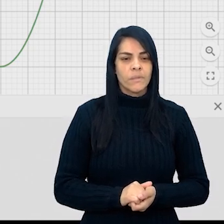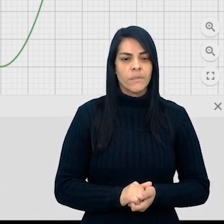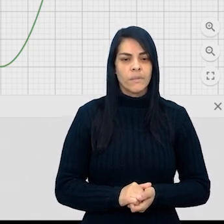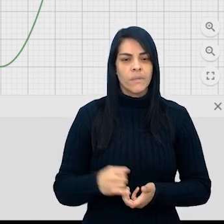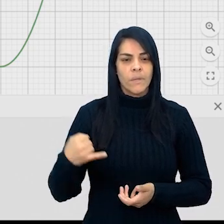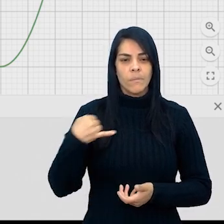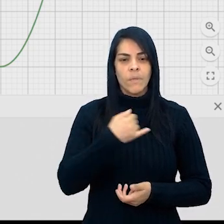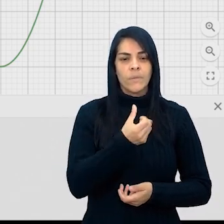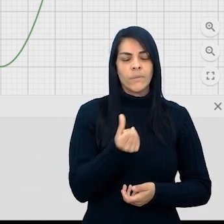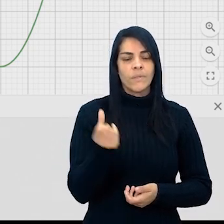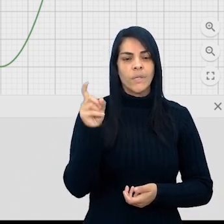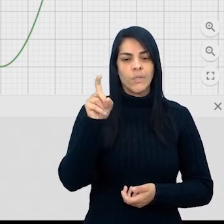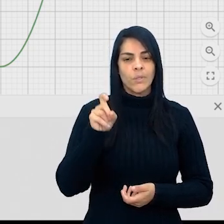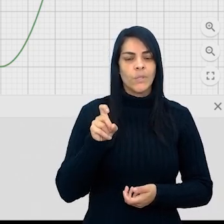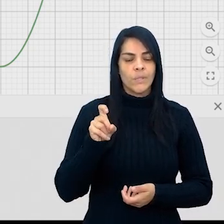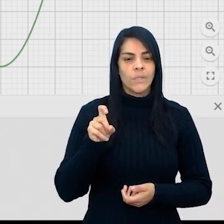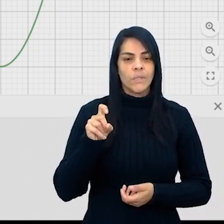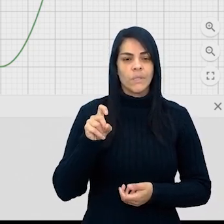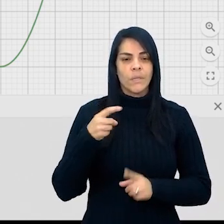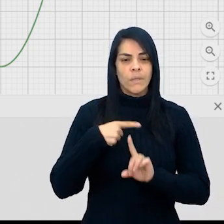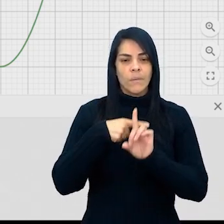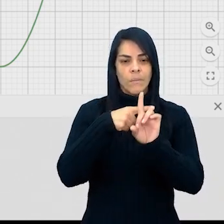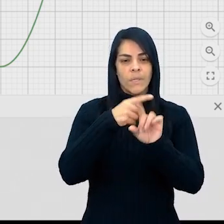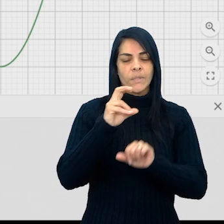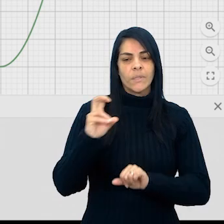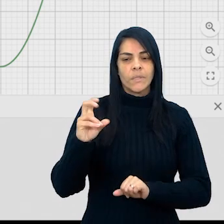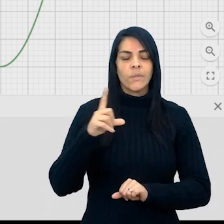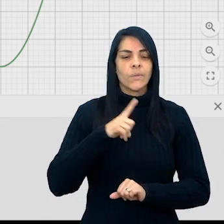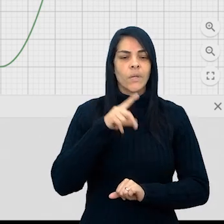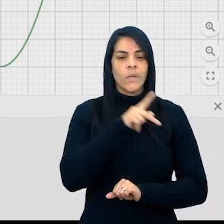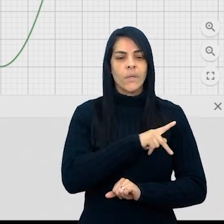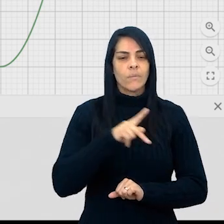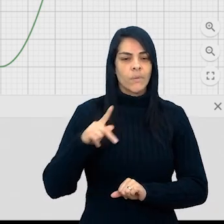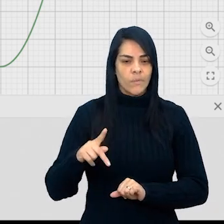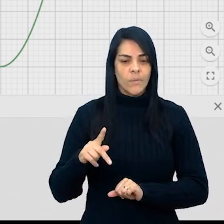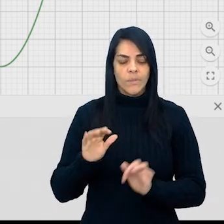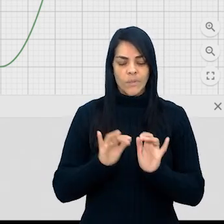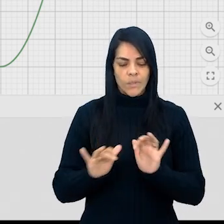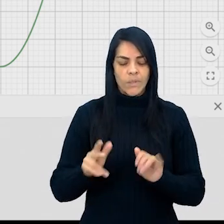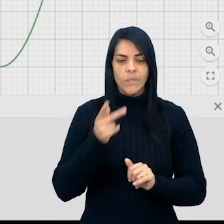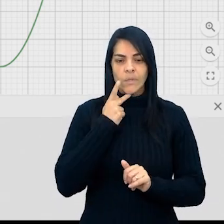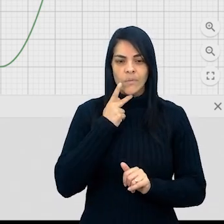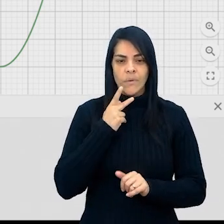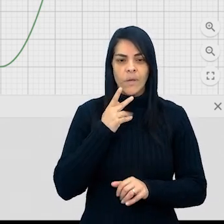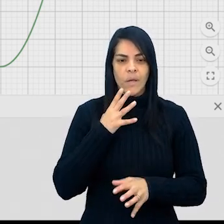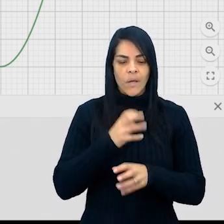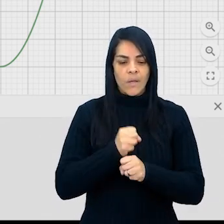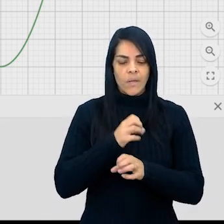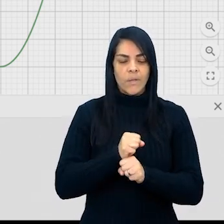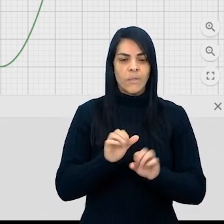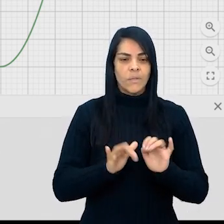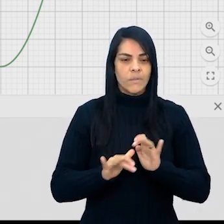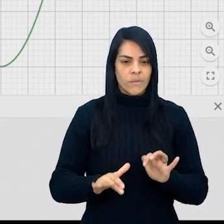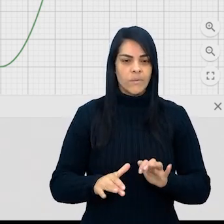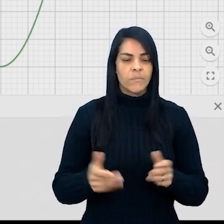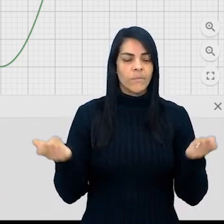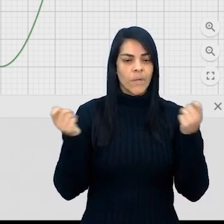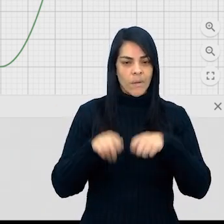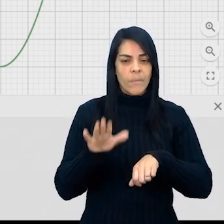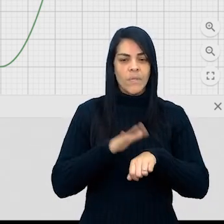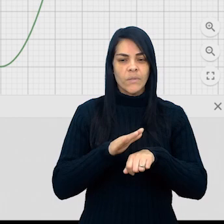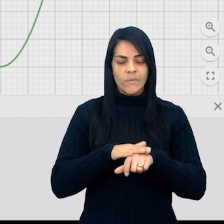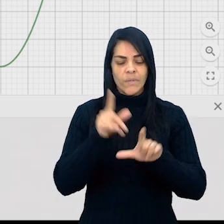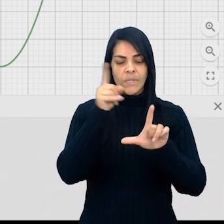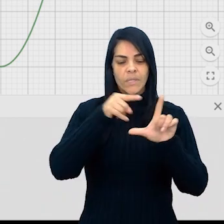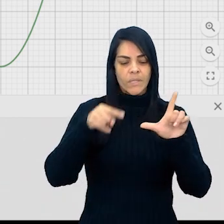Menos 6x mais 5. Tem um professor aqui, enquanto você digita, falando que na calculadora do Windows é possível fazer esses gráficos.